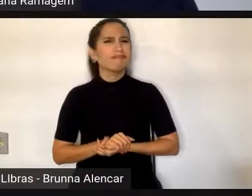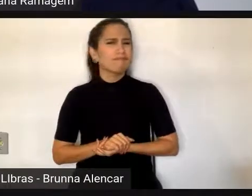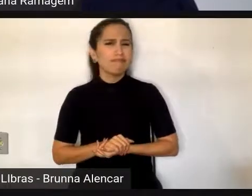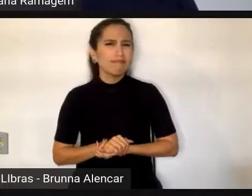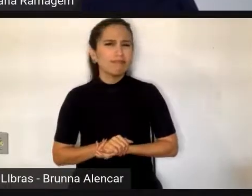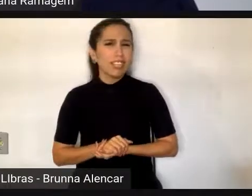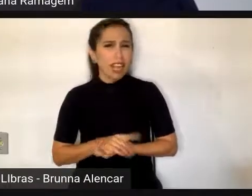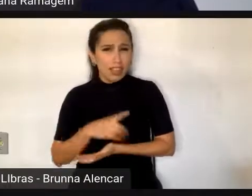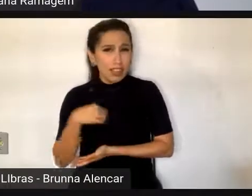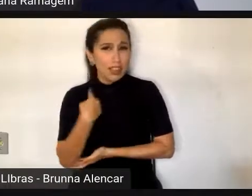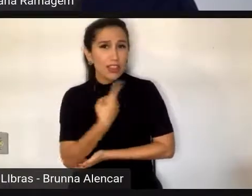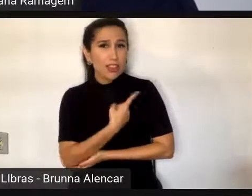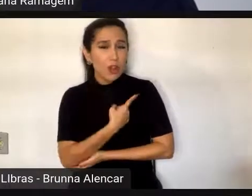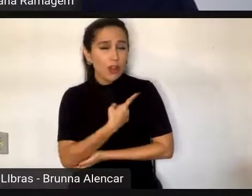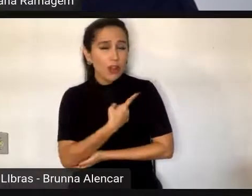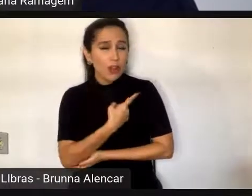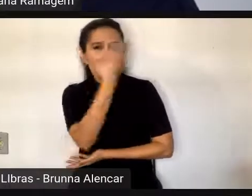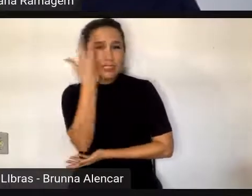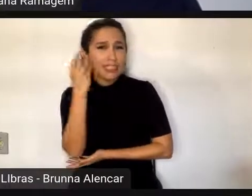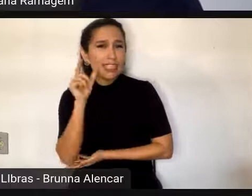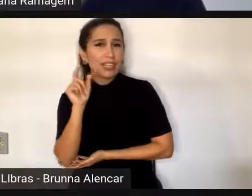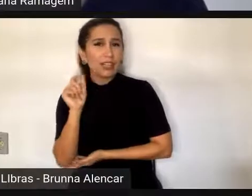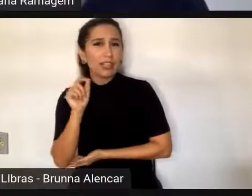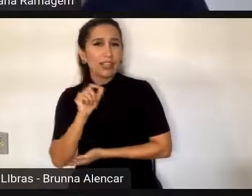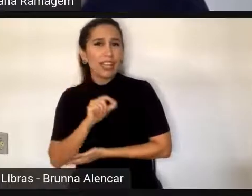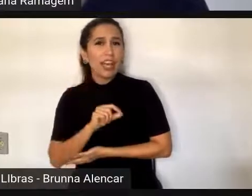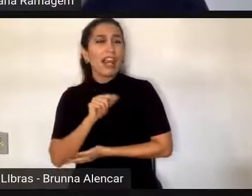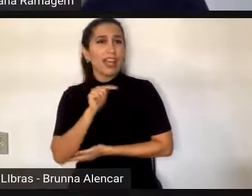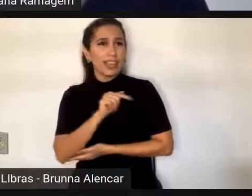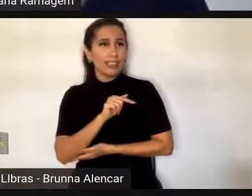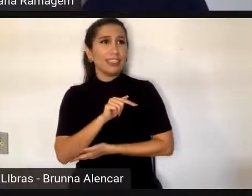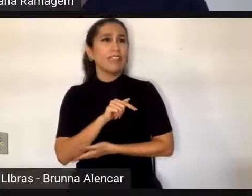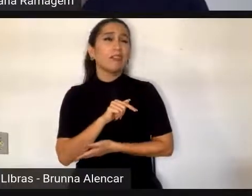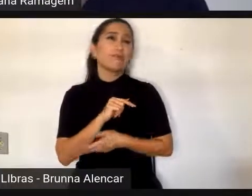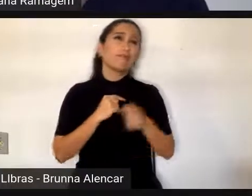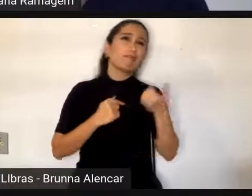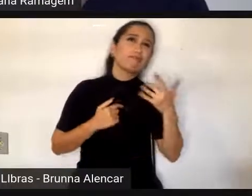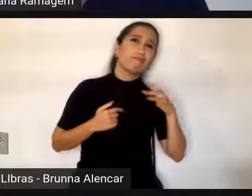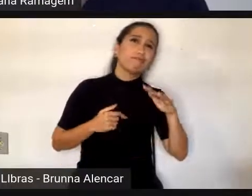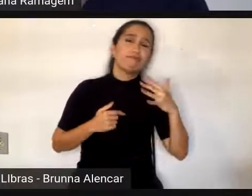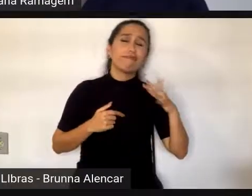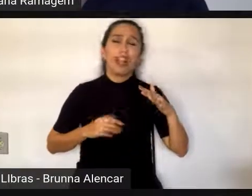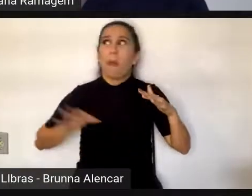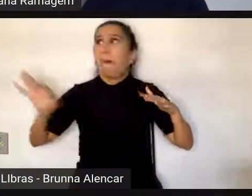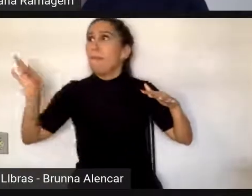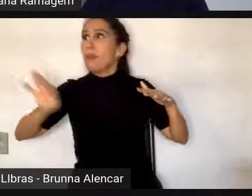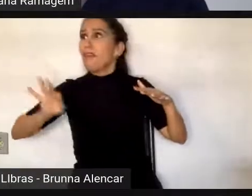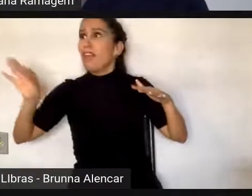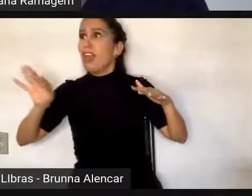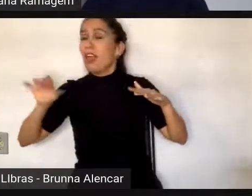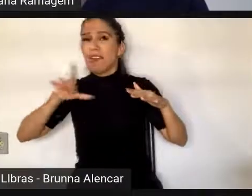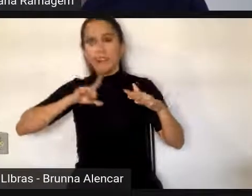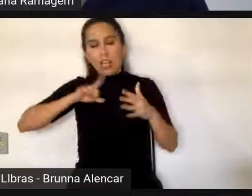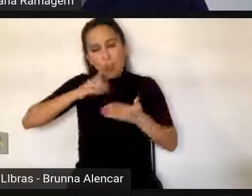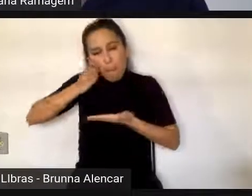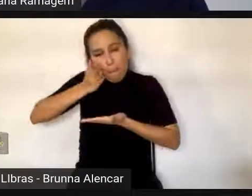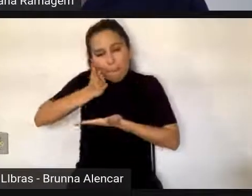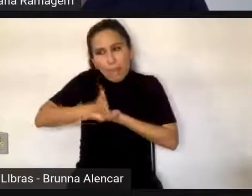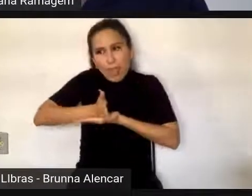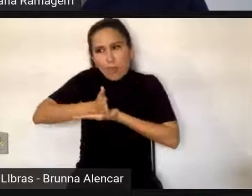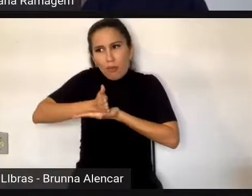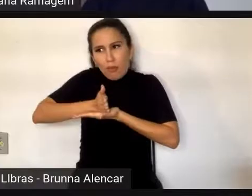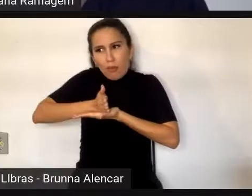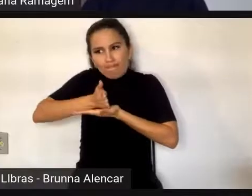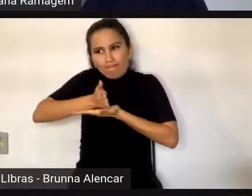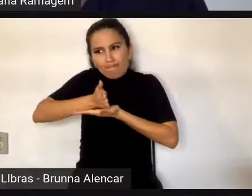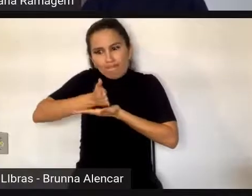que entre o ruim e o que seria excelente, que seria o ideal, a gente tem um meio termo no meio do caminho e que nos traz